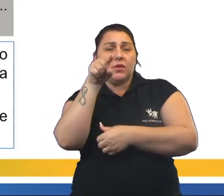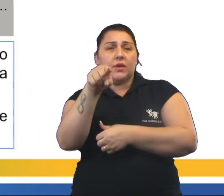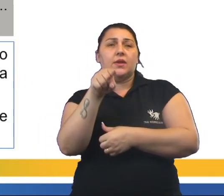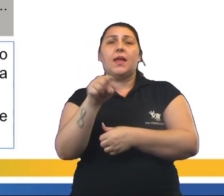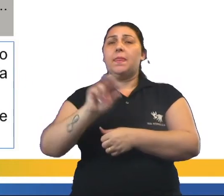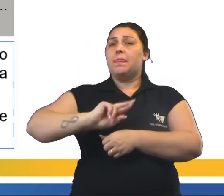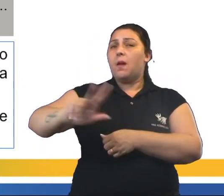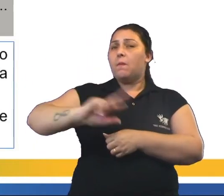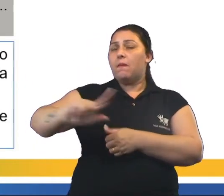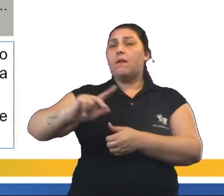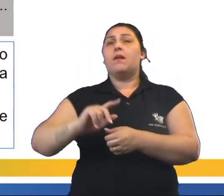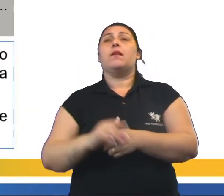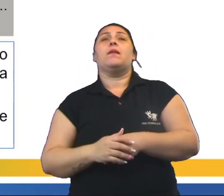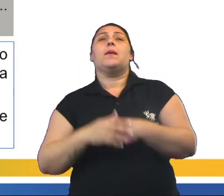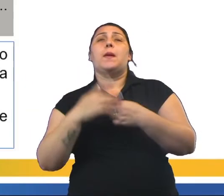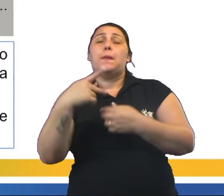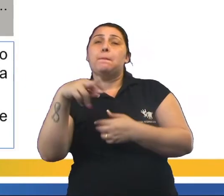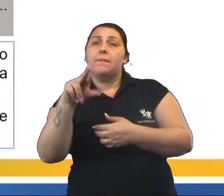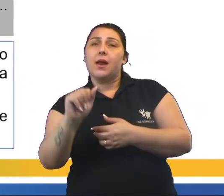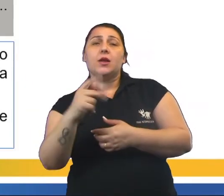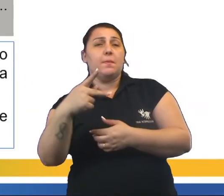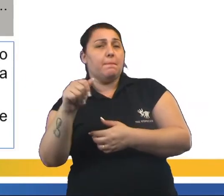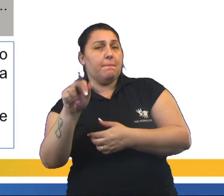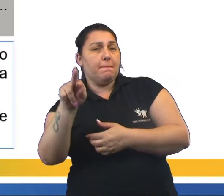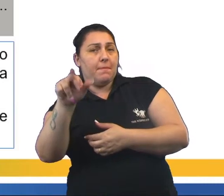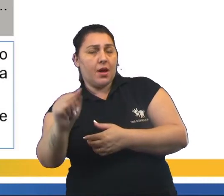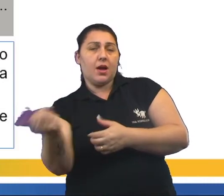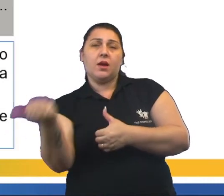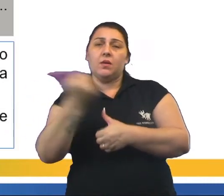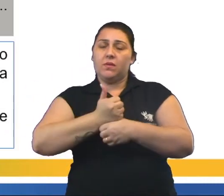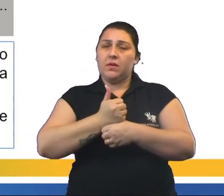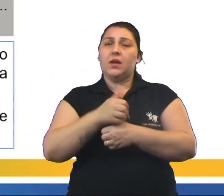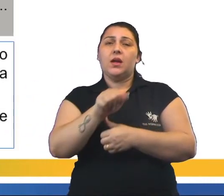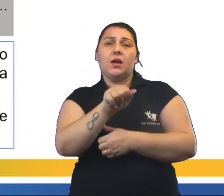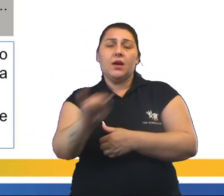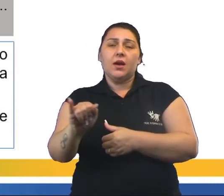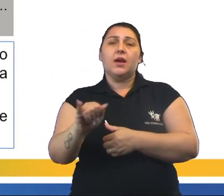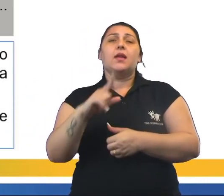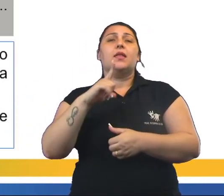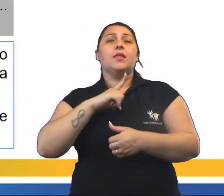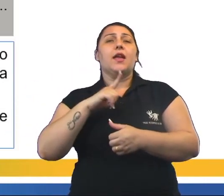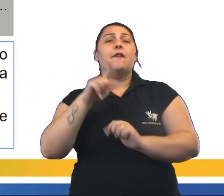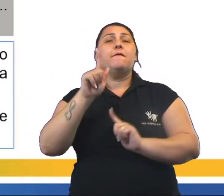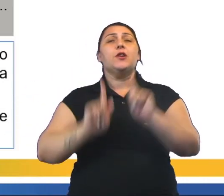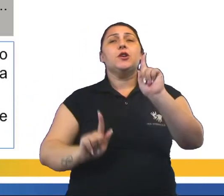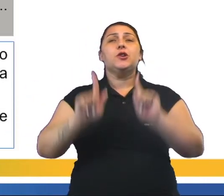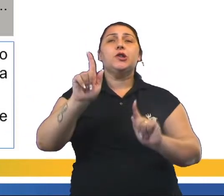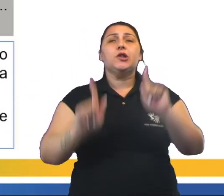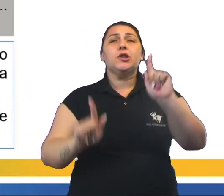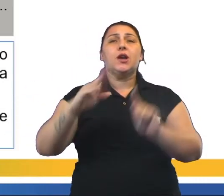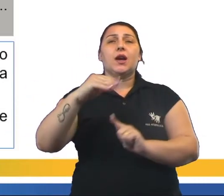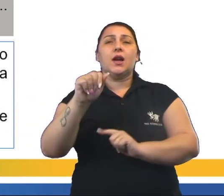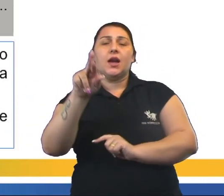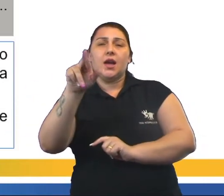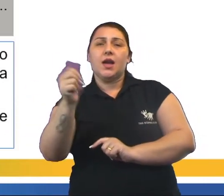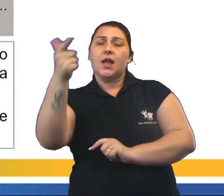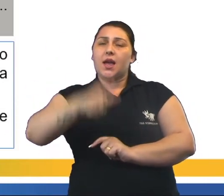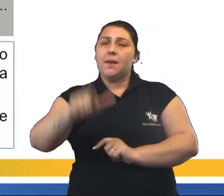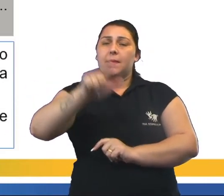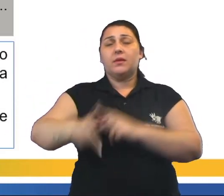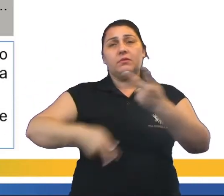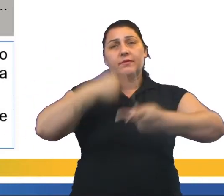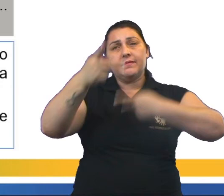lugar de não é, pra no lugar de para, aí, teve gírias como cara, repetição